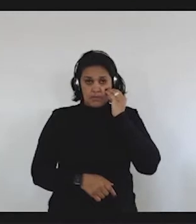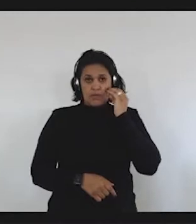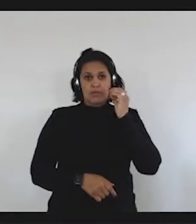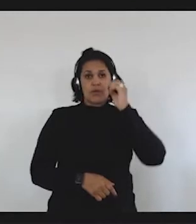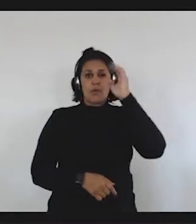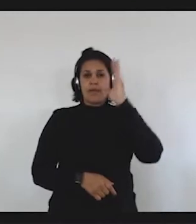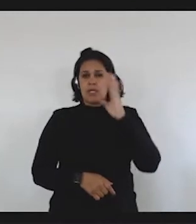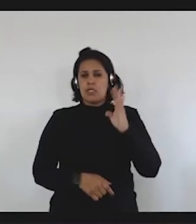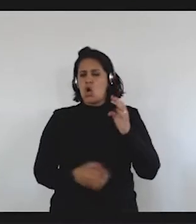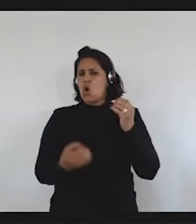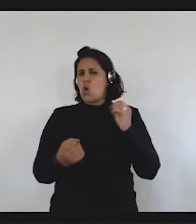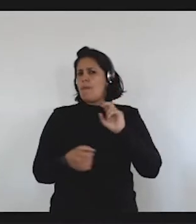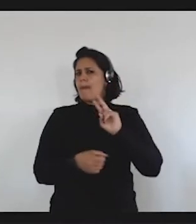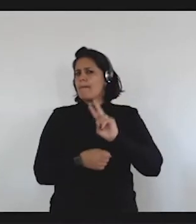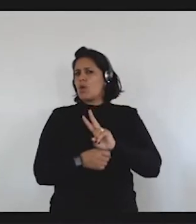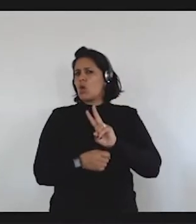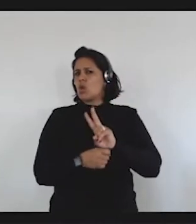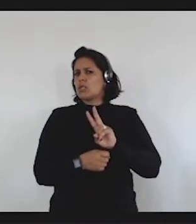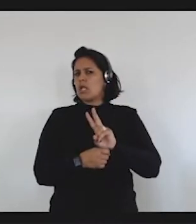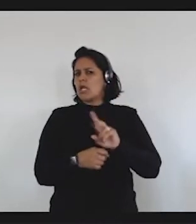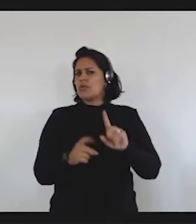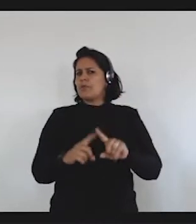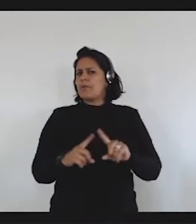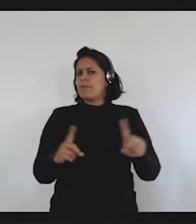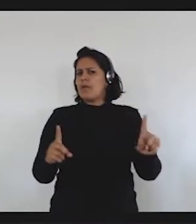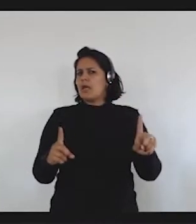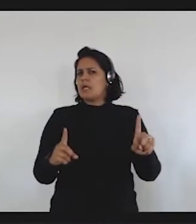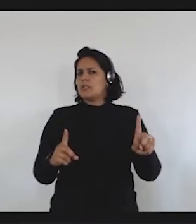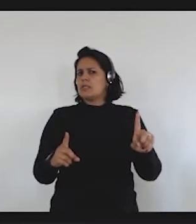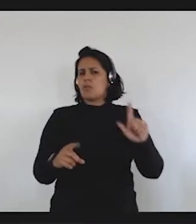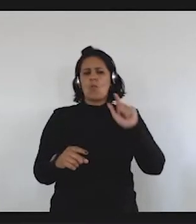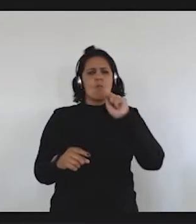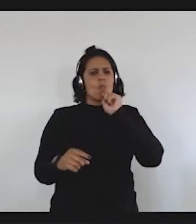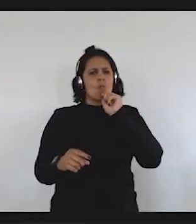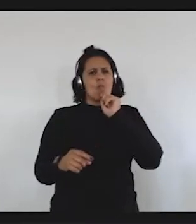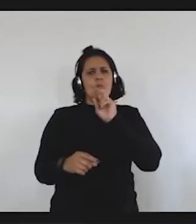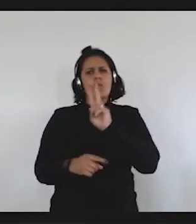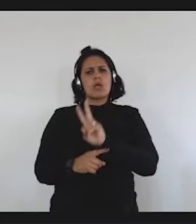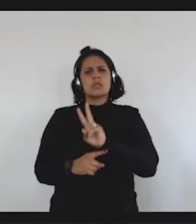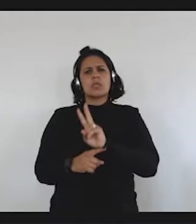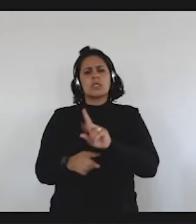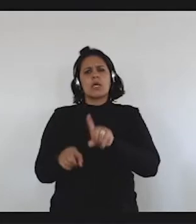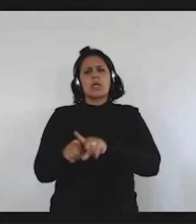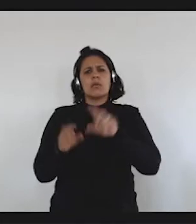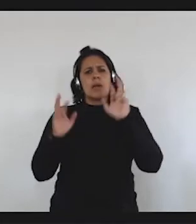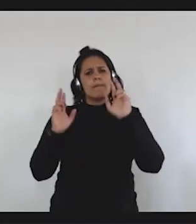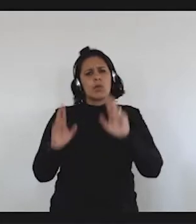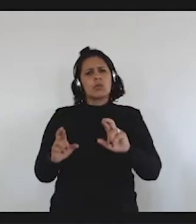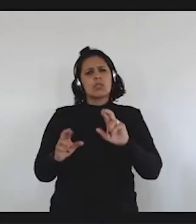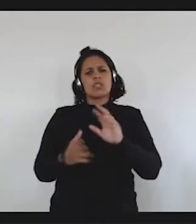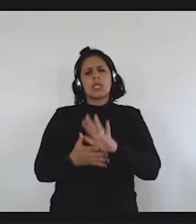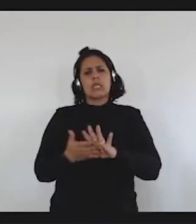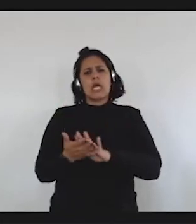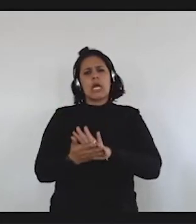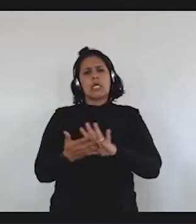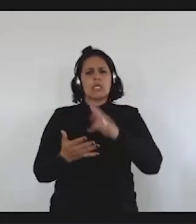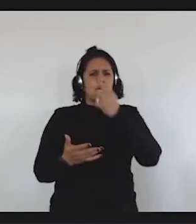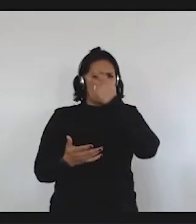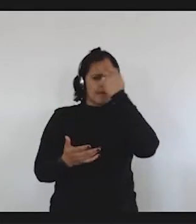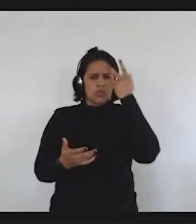sem respeitar e proteger justamente aqueles que os protegem?